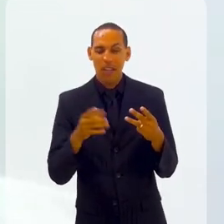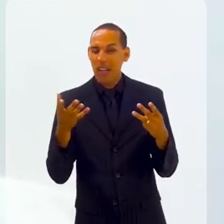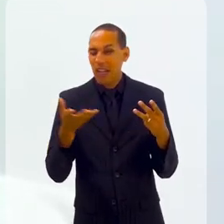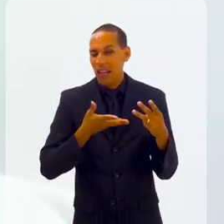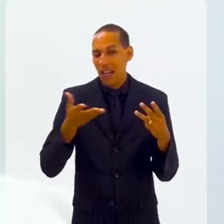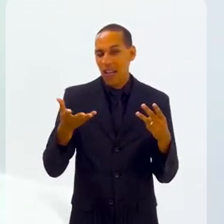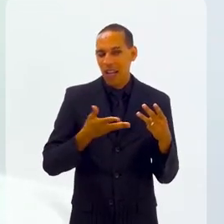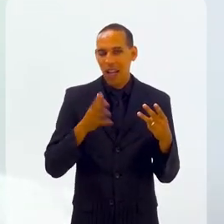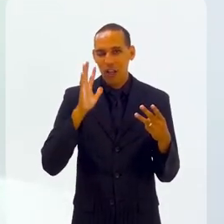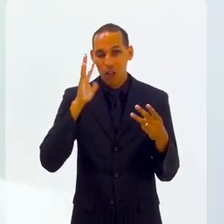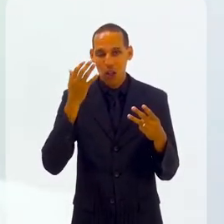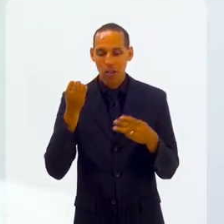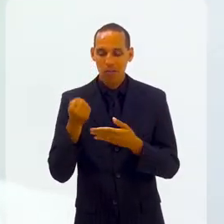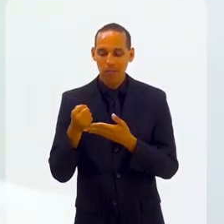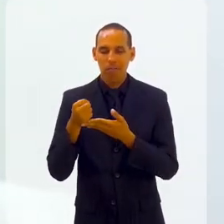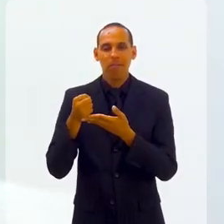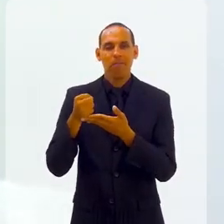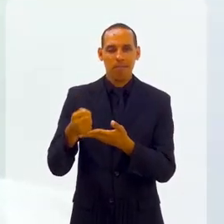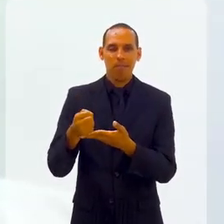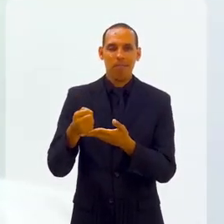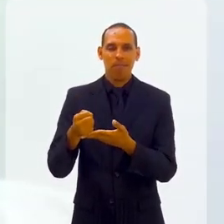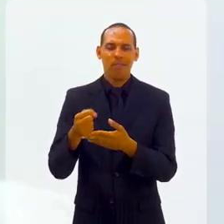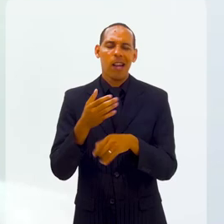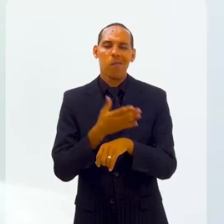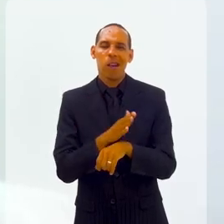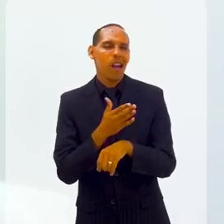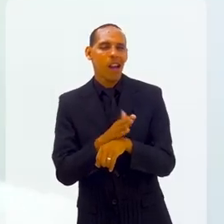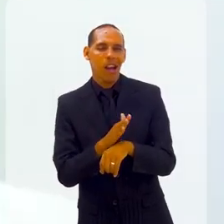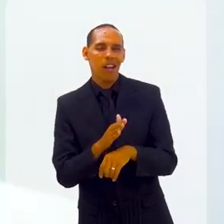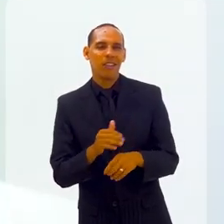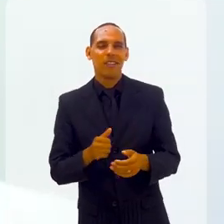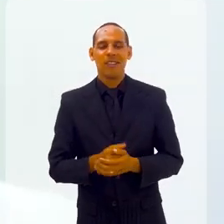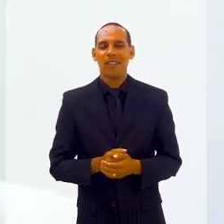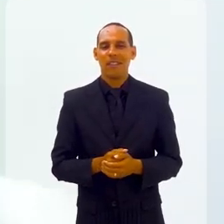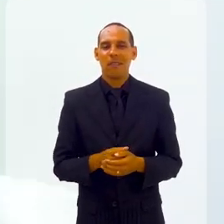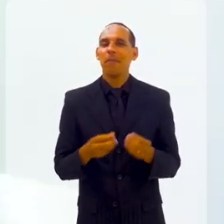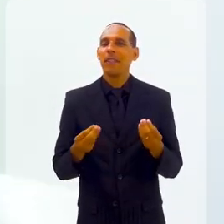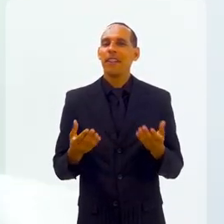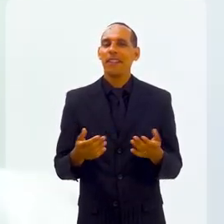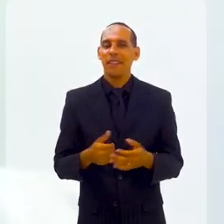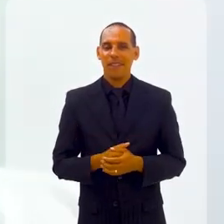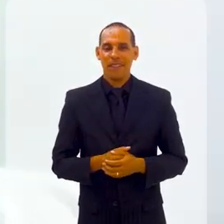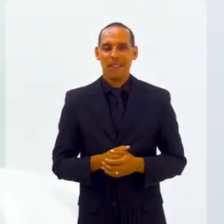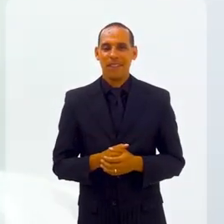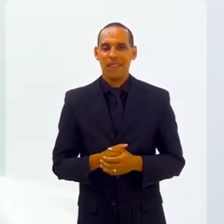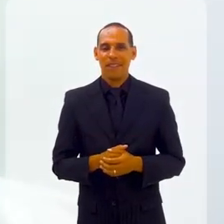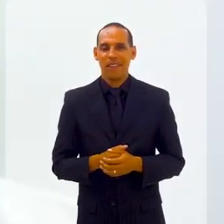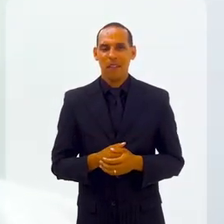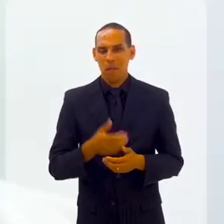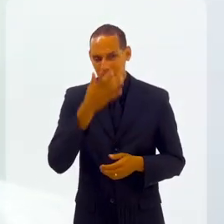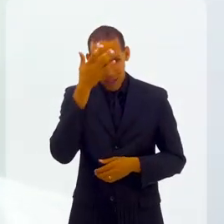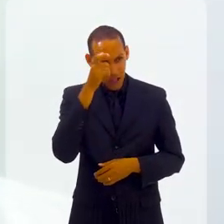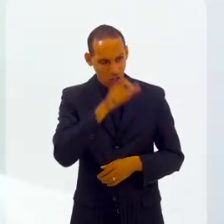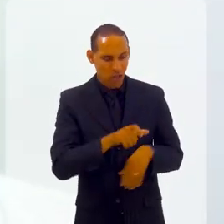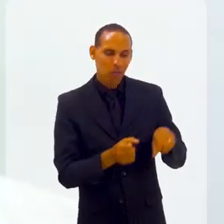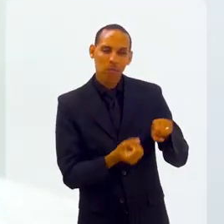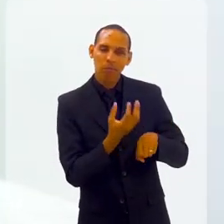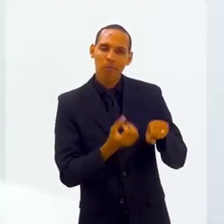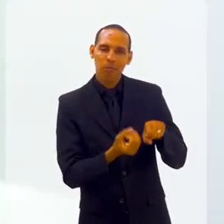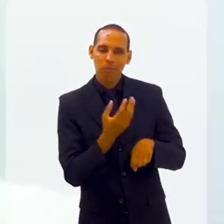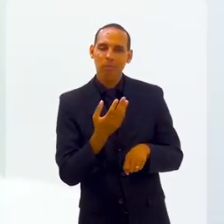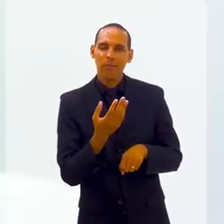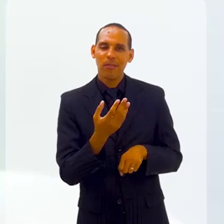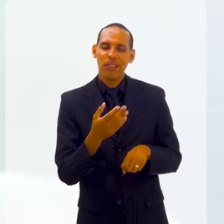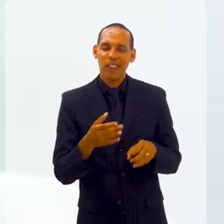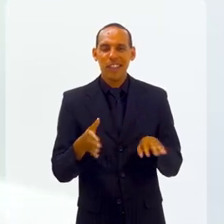celeridade na entrega de sol né para de práticas de soluções para o produtor